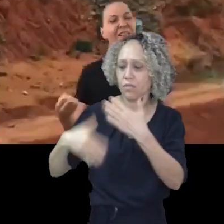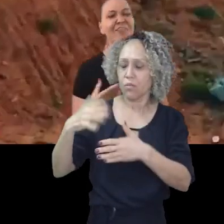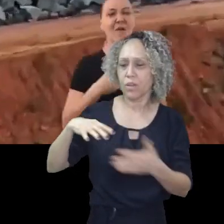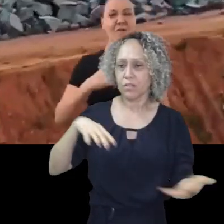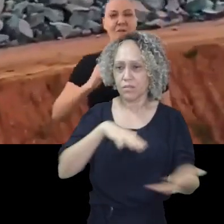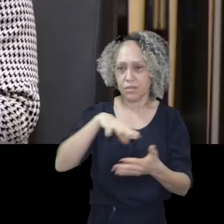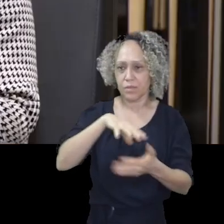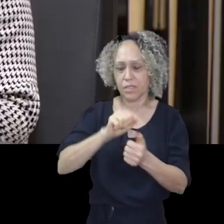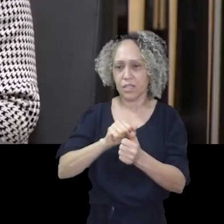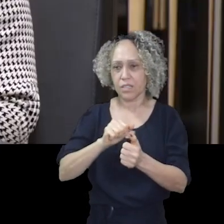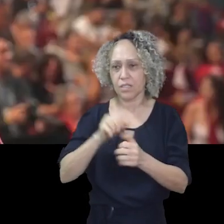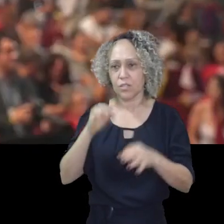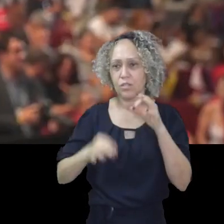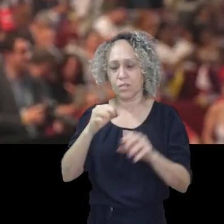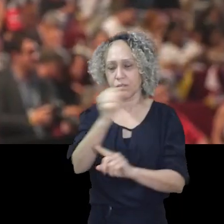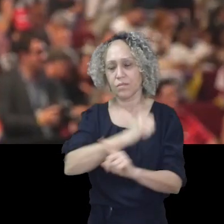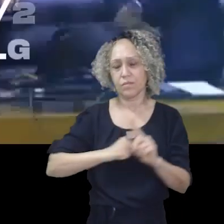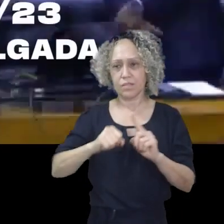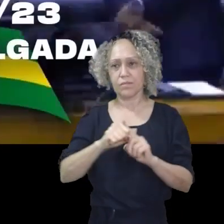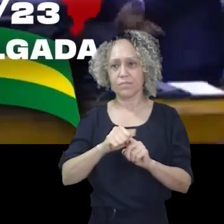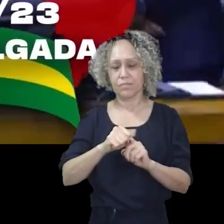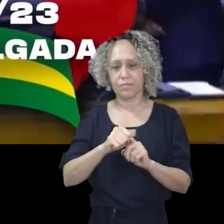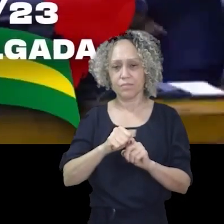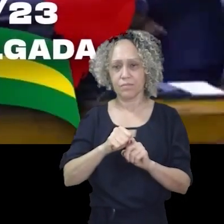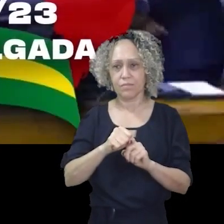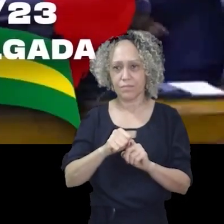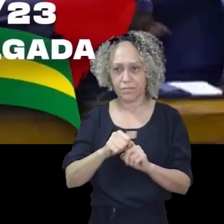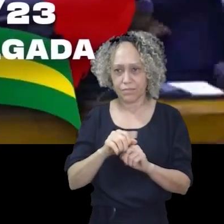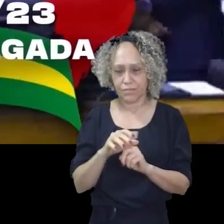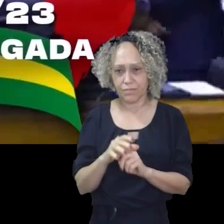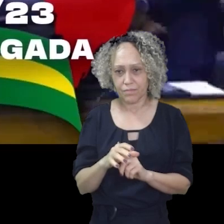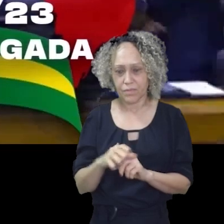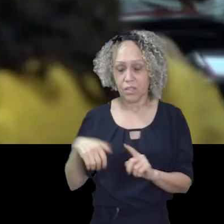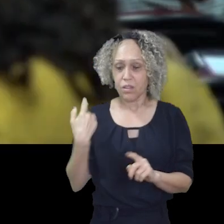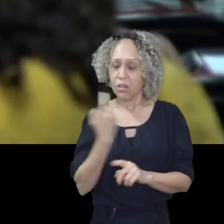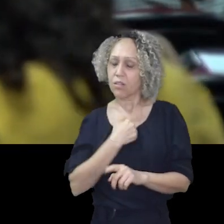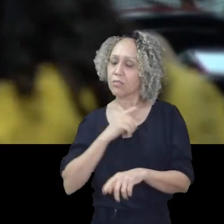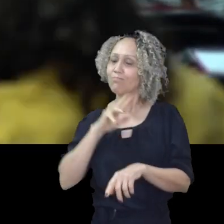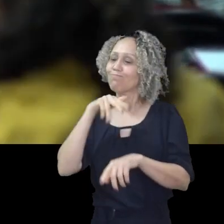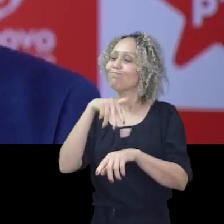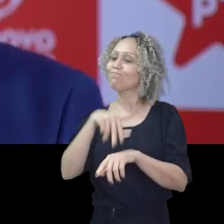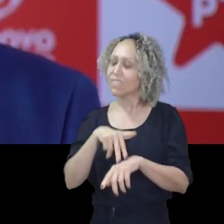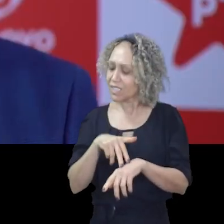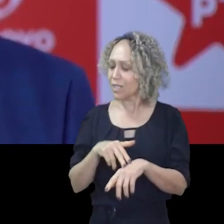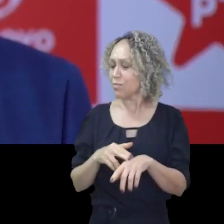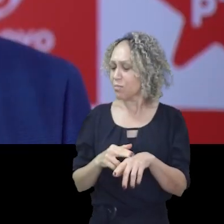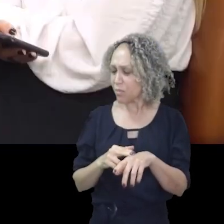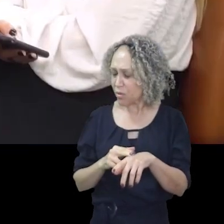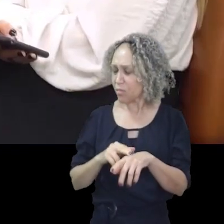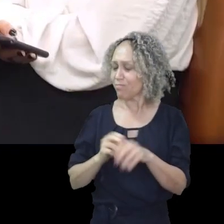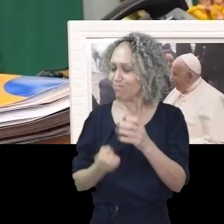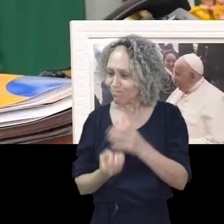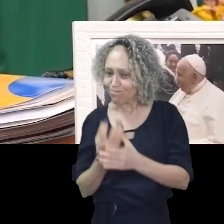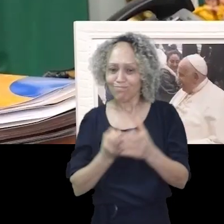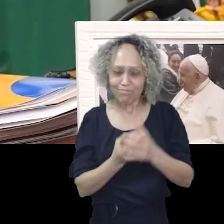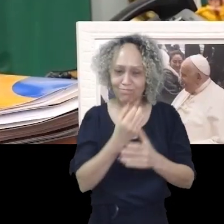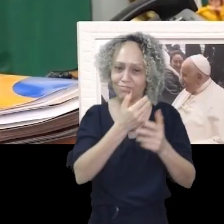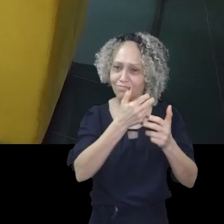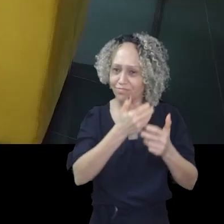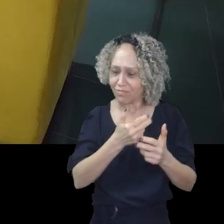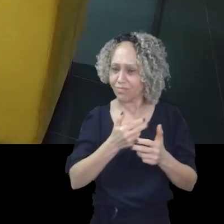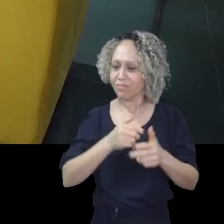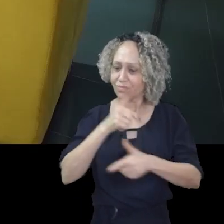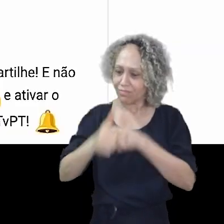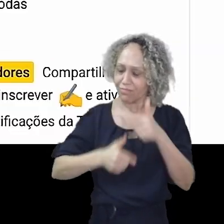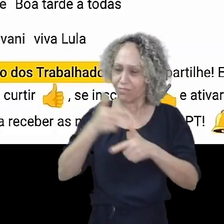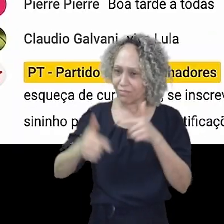desenvolvimento, sustentabilidade e justiça social. Estamos sempre nos reinventando para estar cada vez